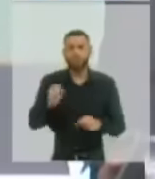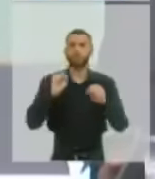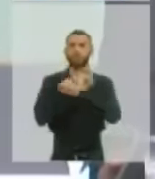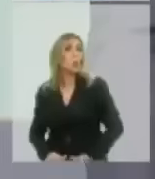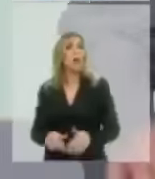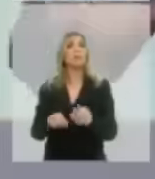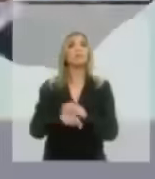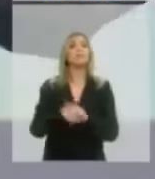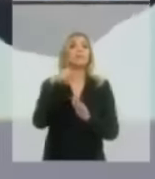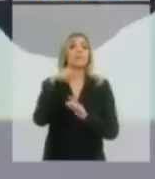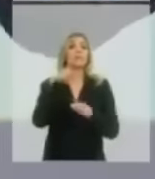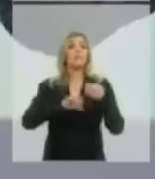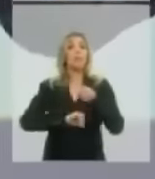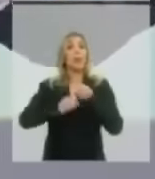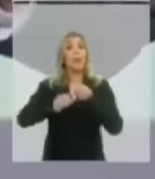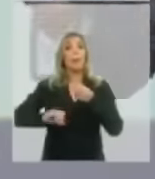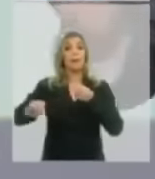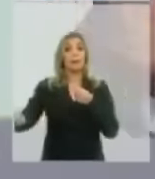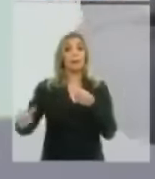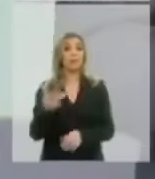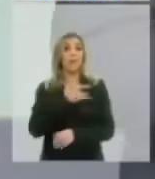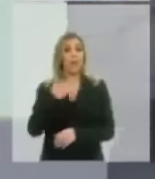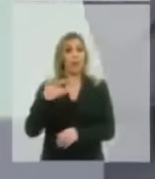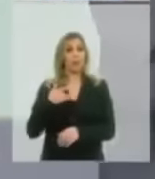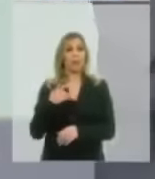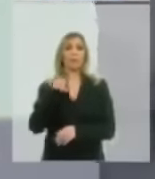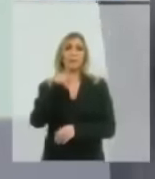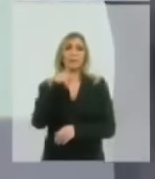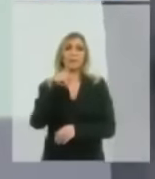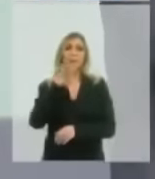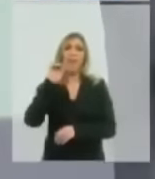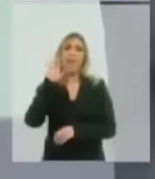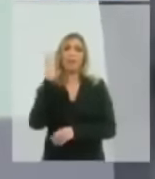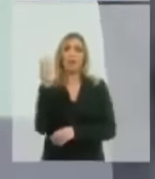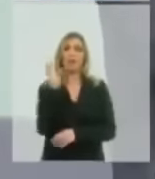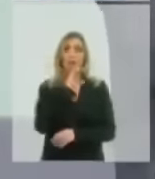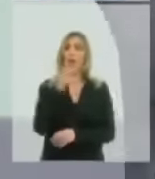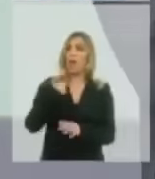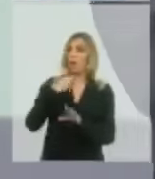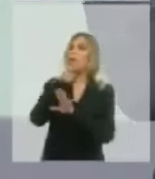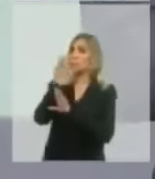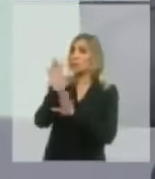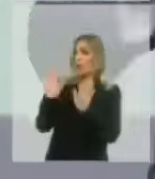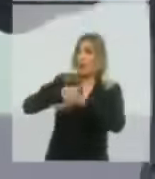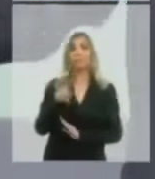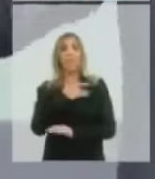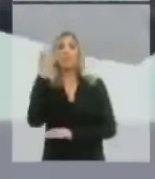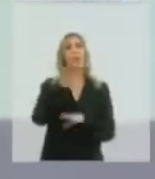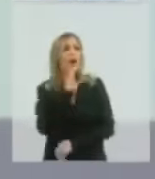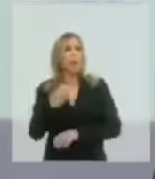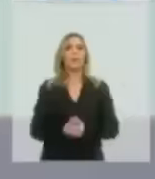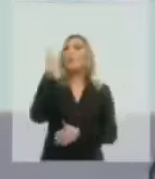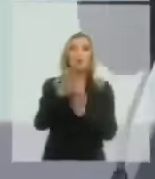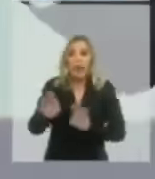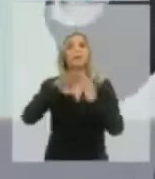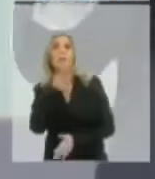senhor jesus cristo à saúde você resolve rápido eu vou responder tá eu vou entrar na pergunta ela guardasse